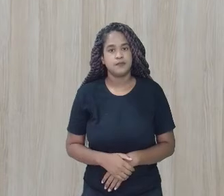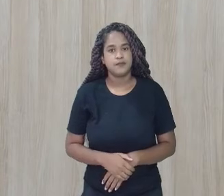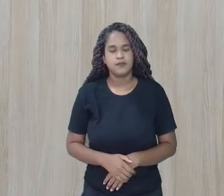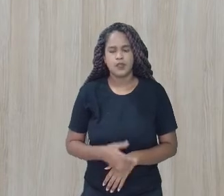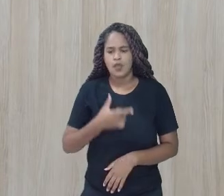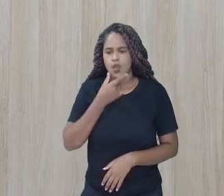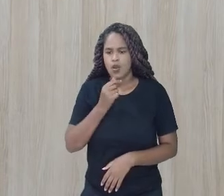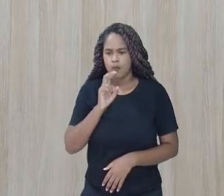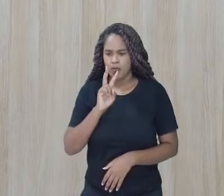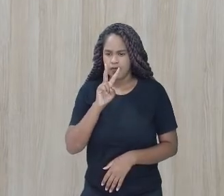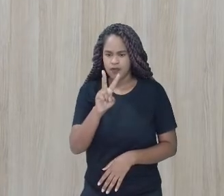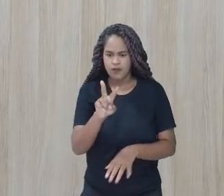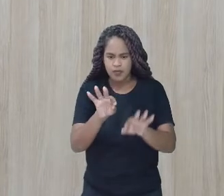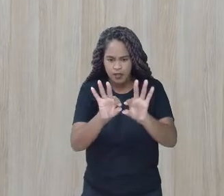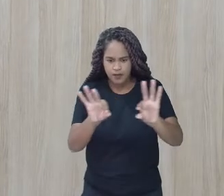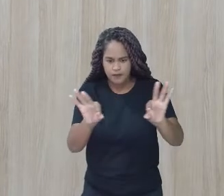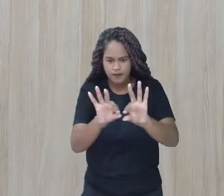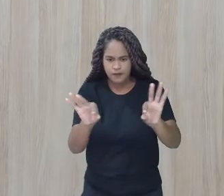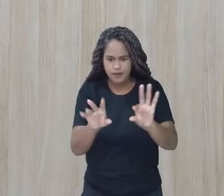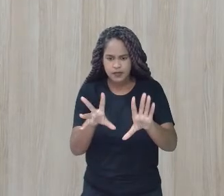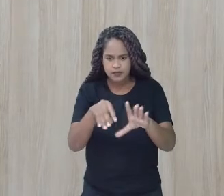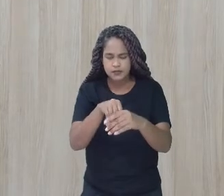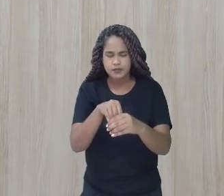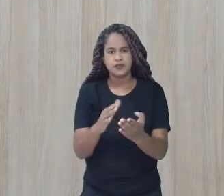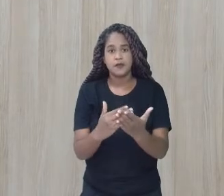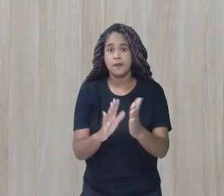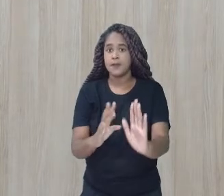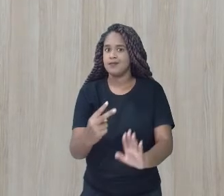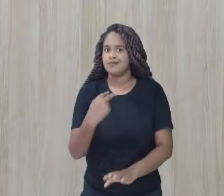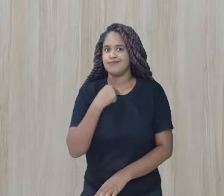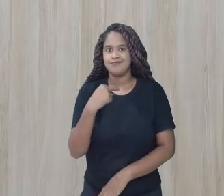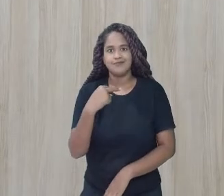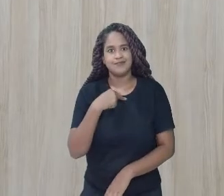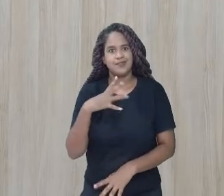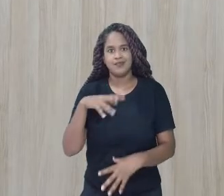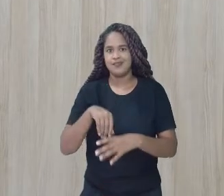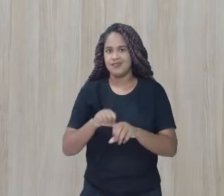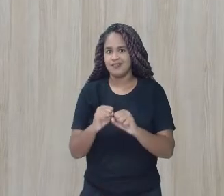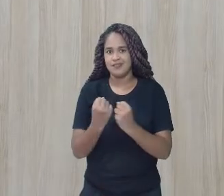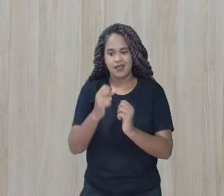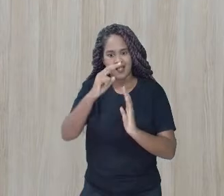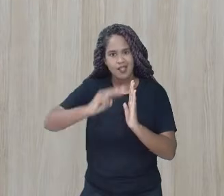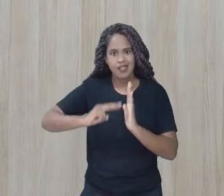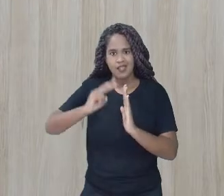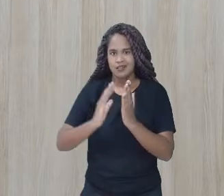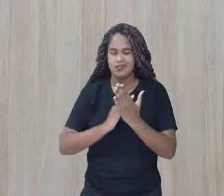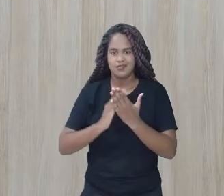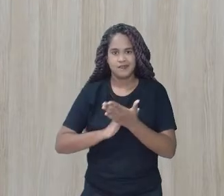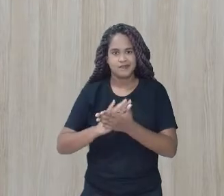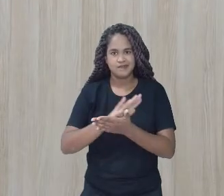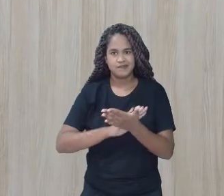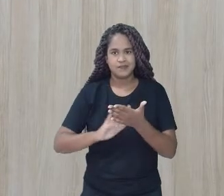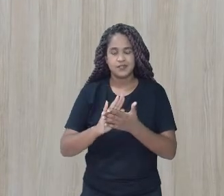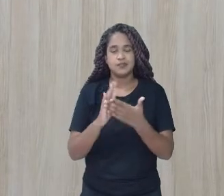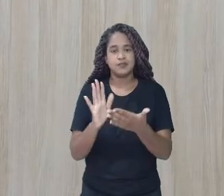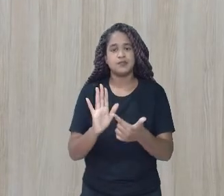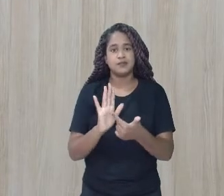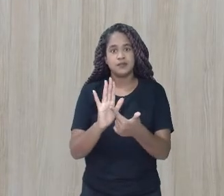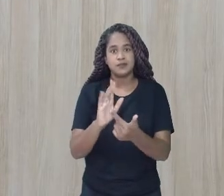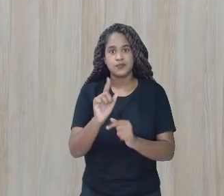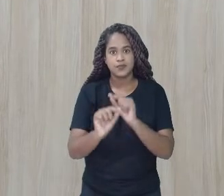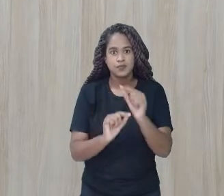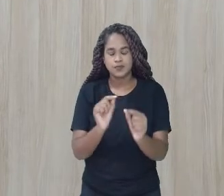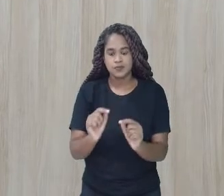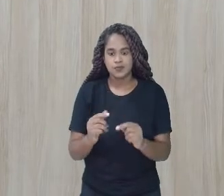lendo um trecho do livro, e isso não podia ser feito, tá certo? Então, esse trecho mostra exatamente